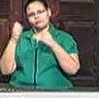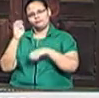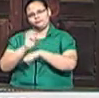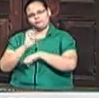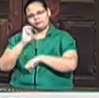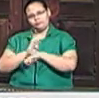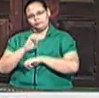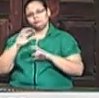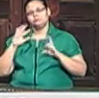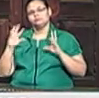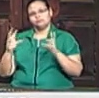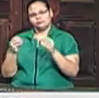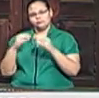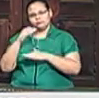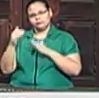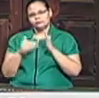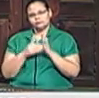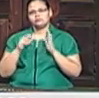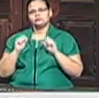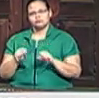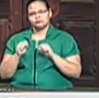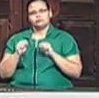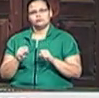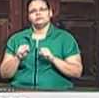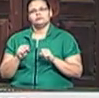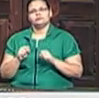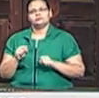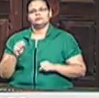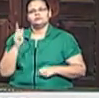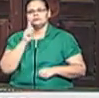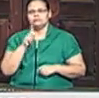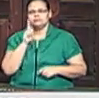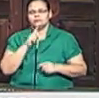o Estado para que todos possam crescer e crescer juntos. Muito obrigado.